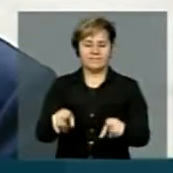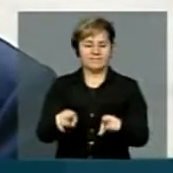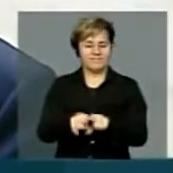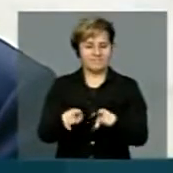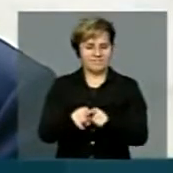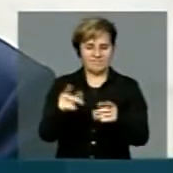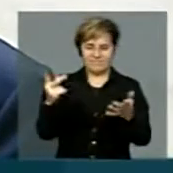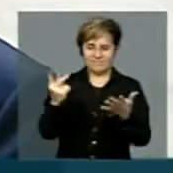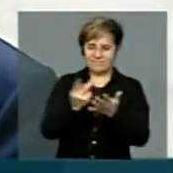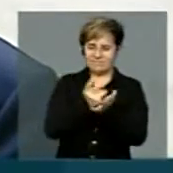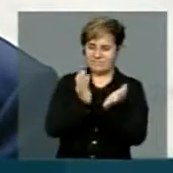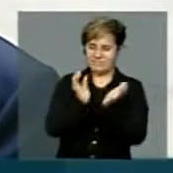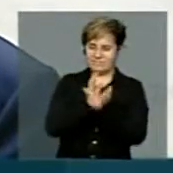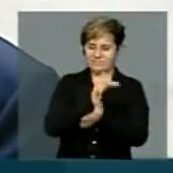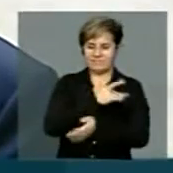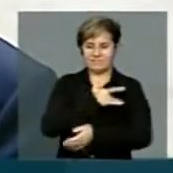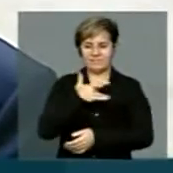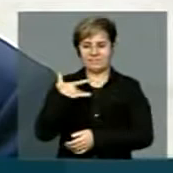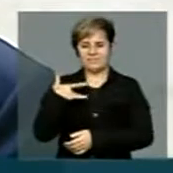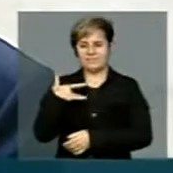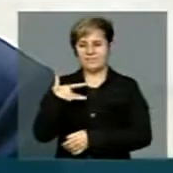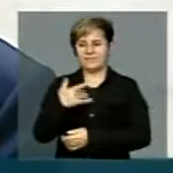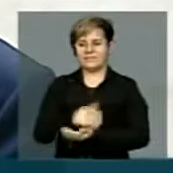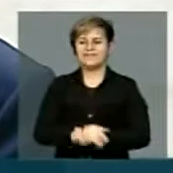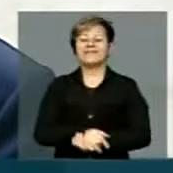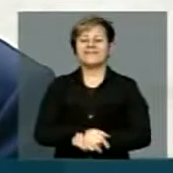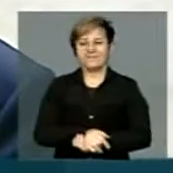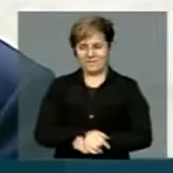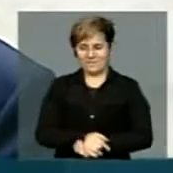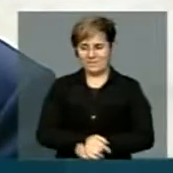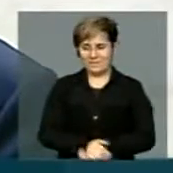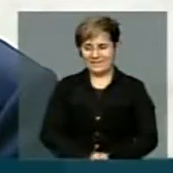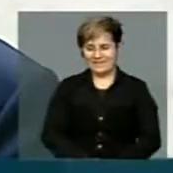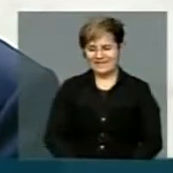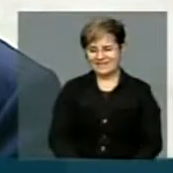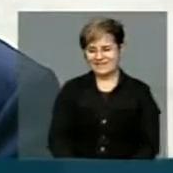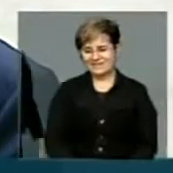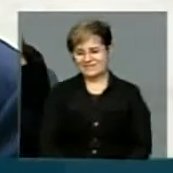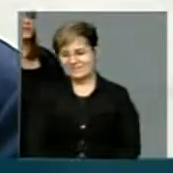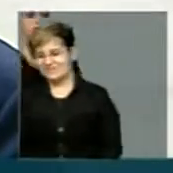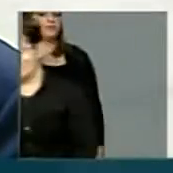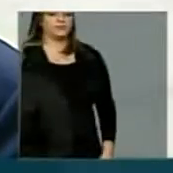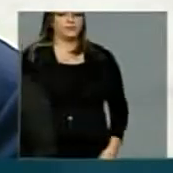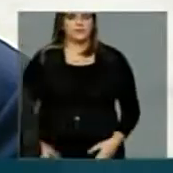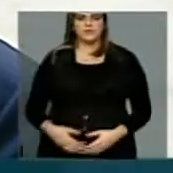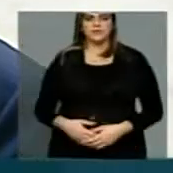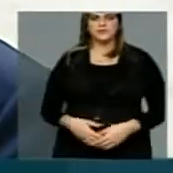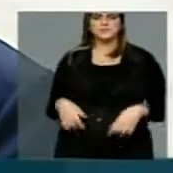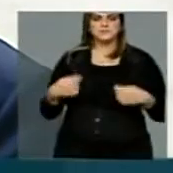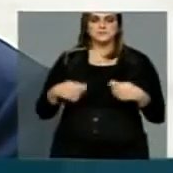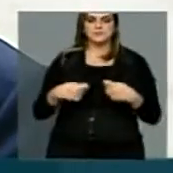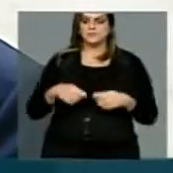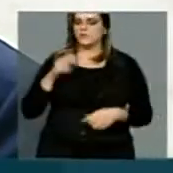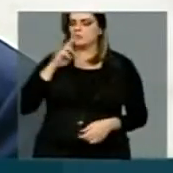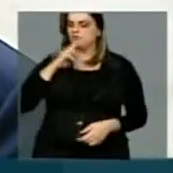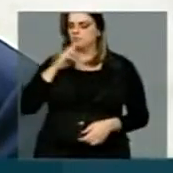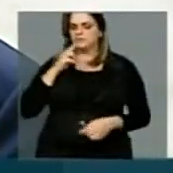situação na área de saúde ficará calamitosa, exigindo uma imediata intervenção